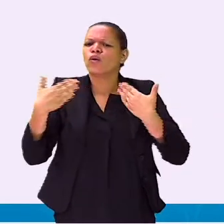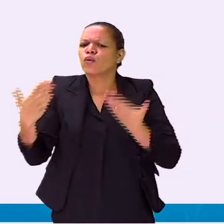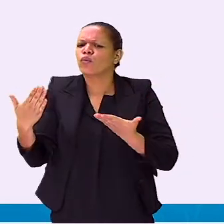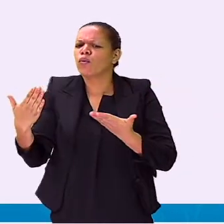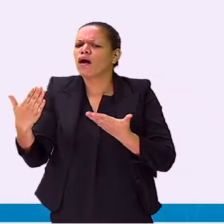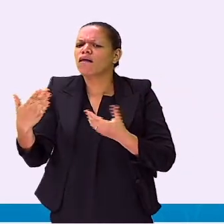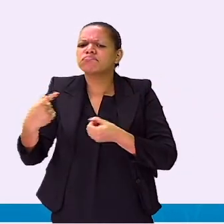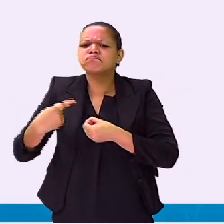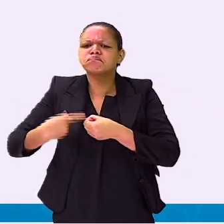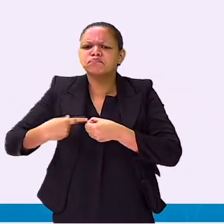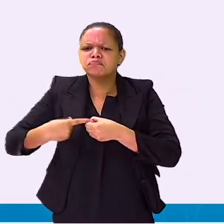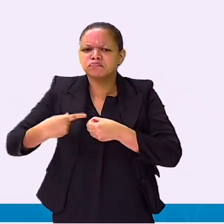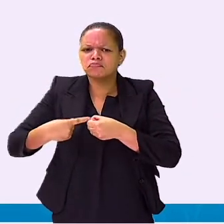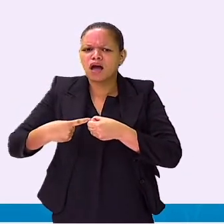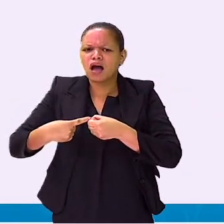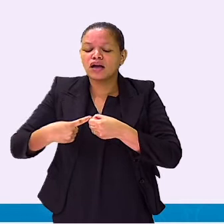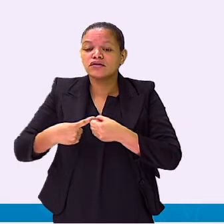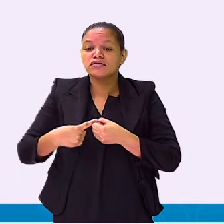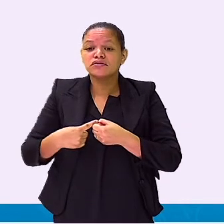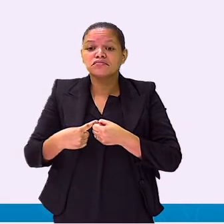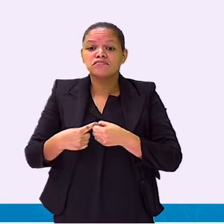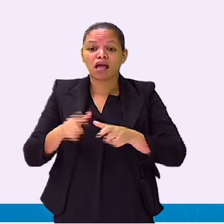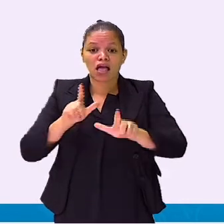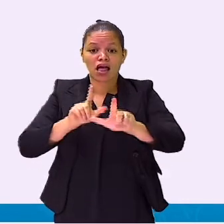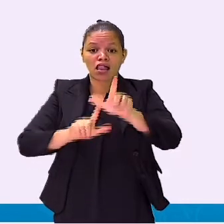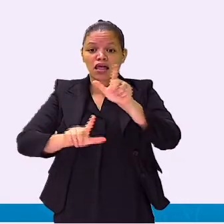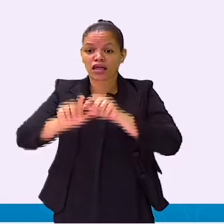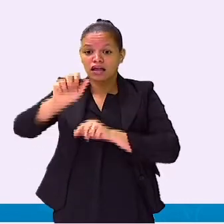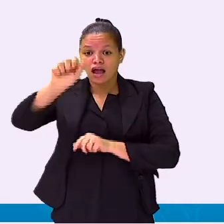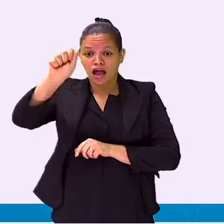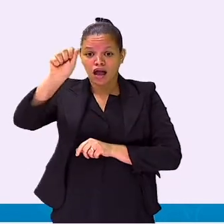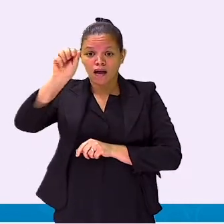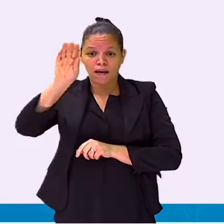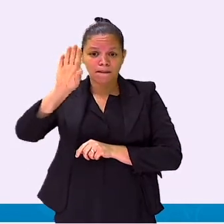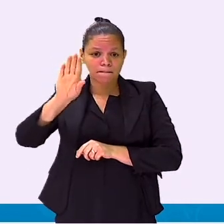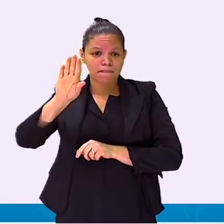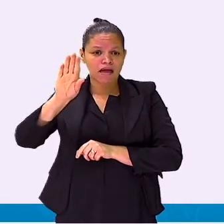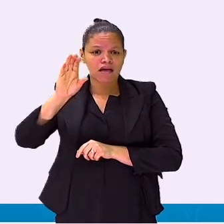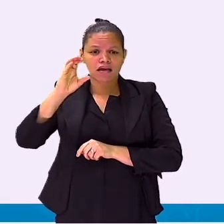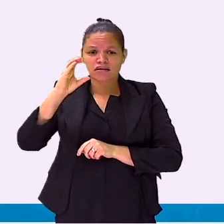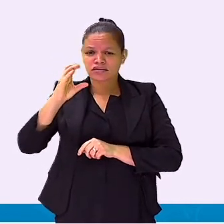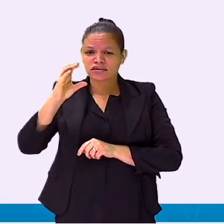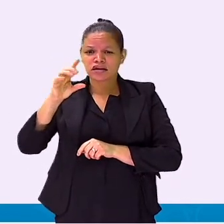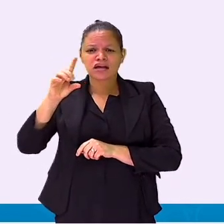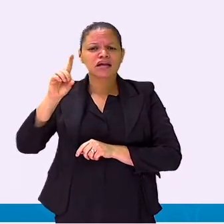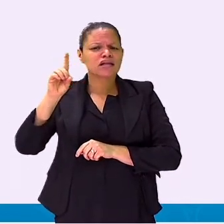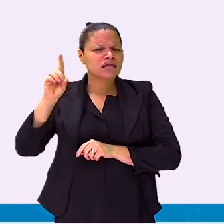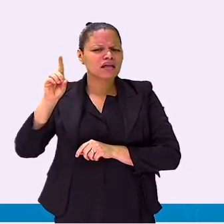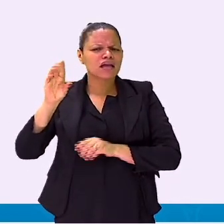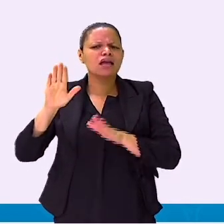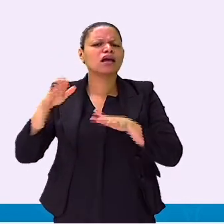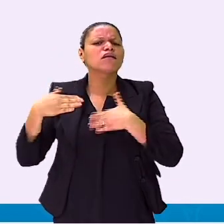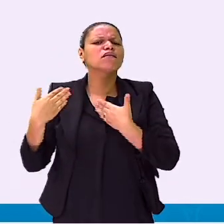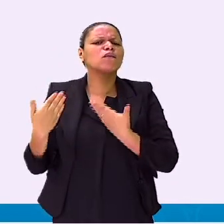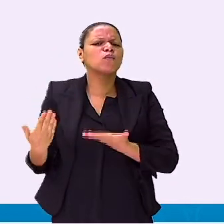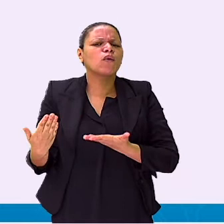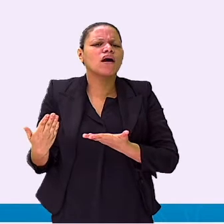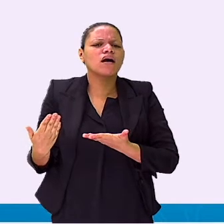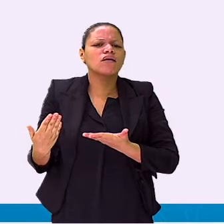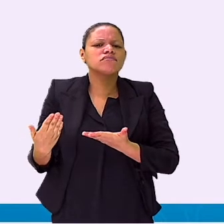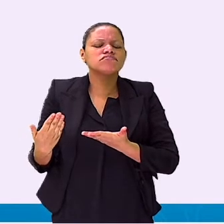Deixei representado para nós aqui o estado de Minas Gerais. Nós estamos bem aqui, olha,